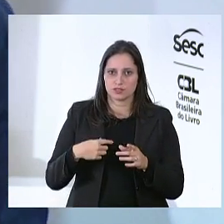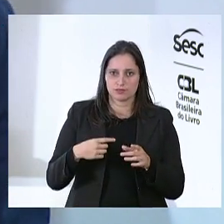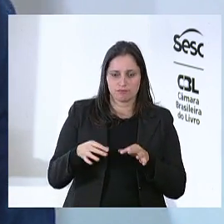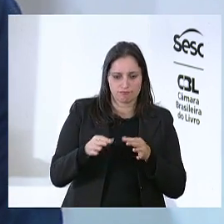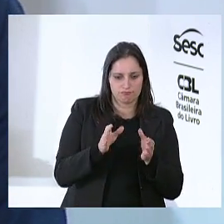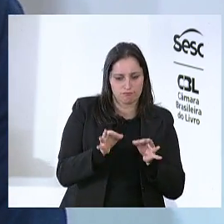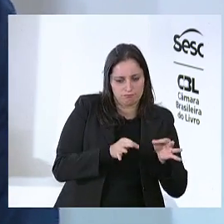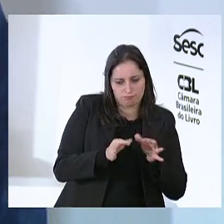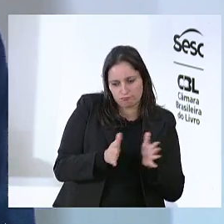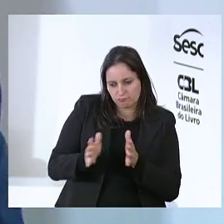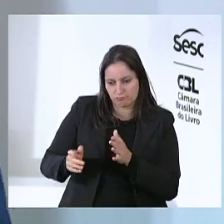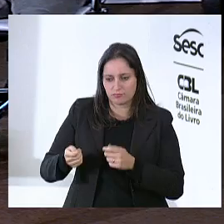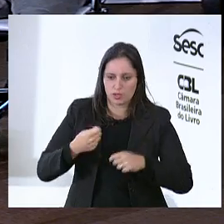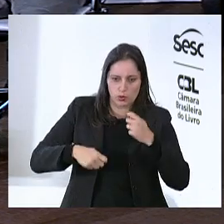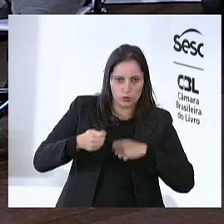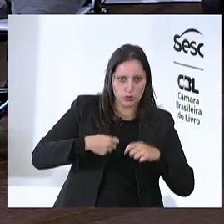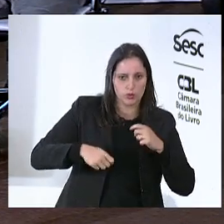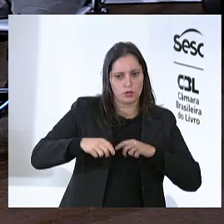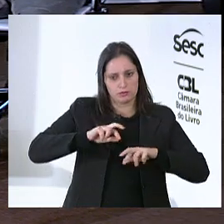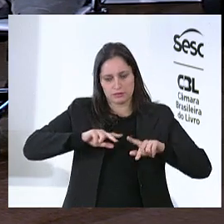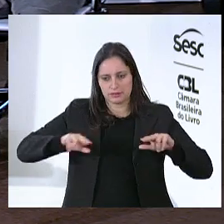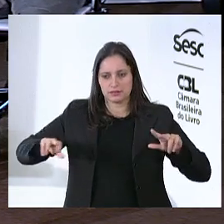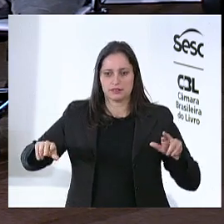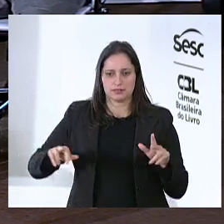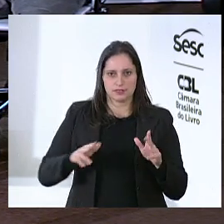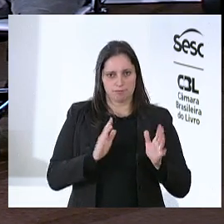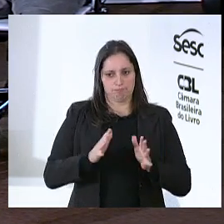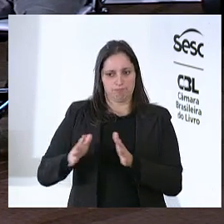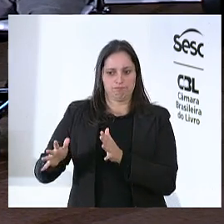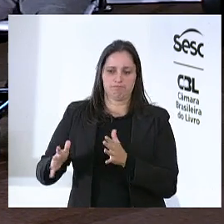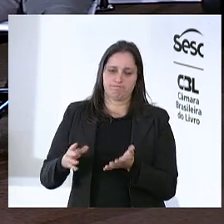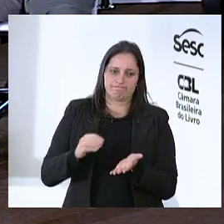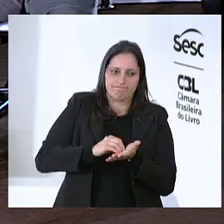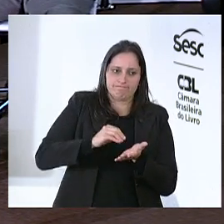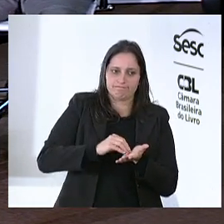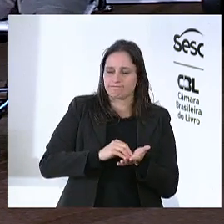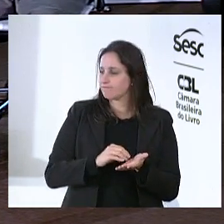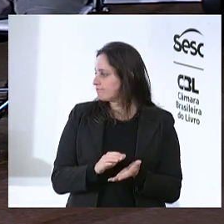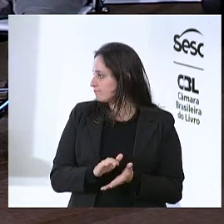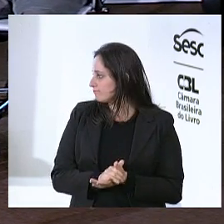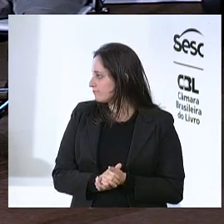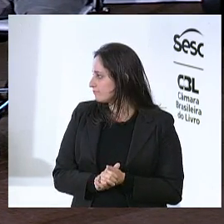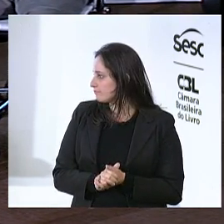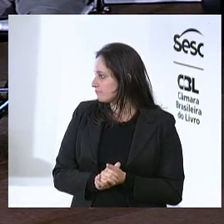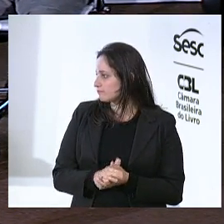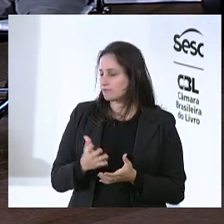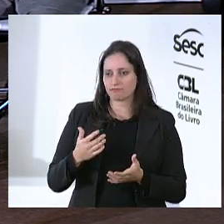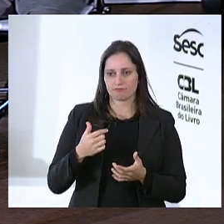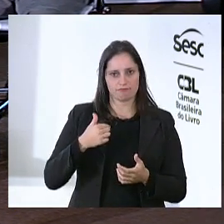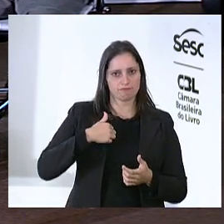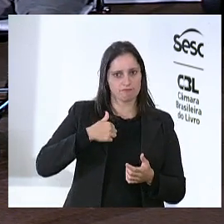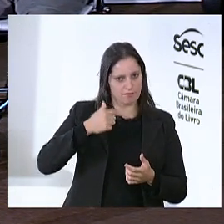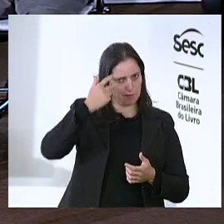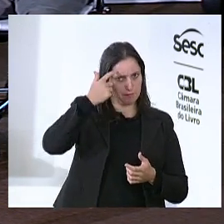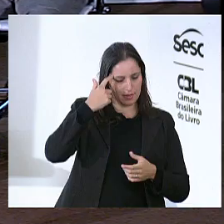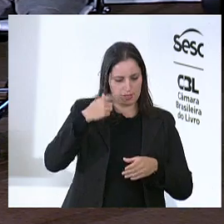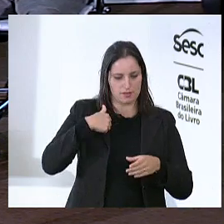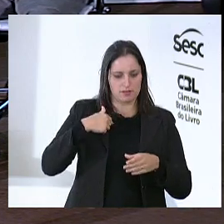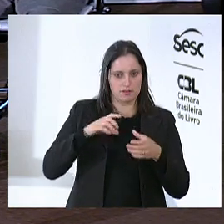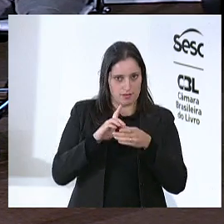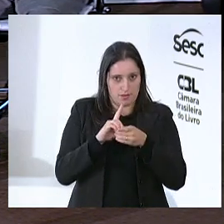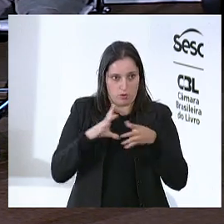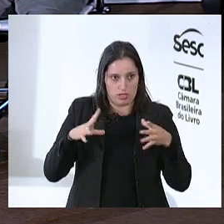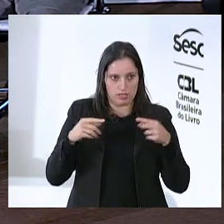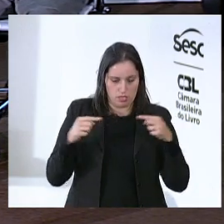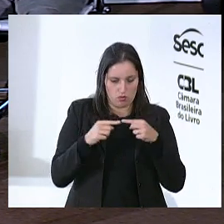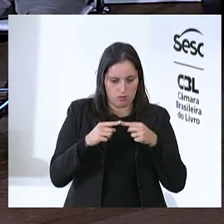Pode sair na rua também, né? Pode sair na rua também, né? Não é só votar. Porque democracia é importantíssima. E